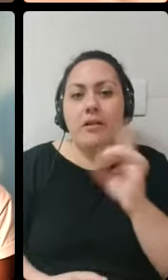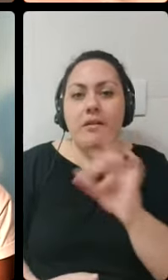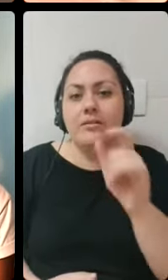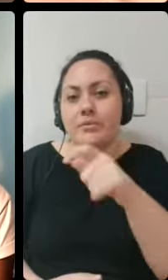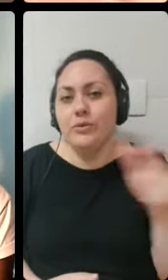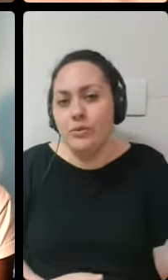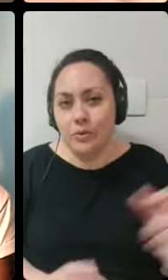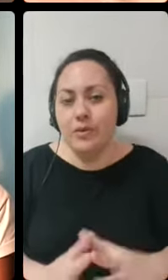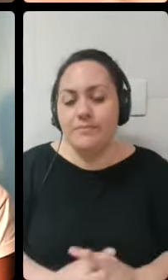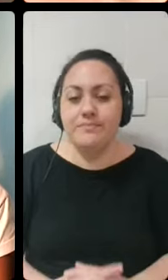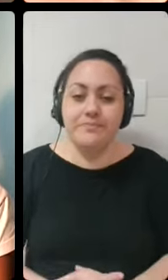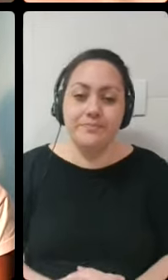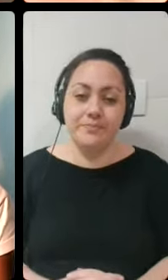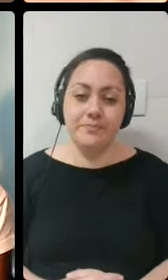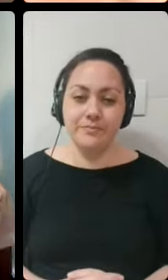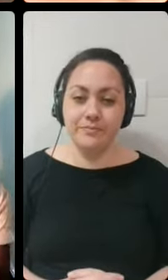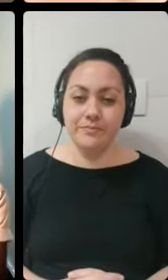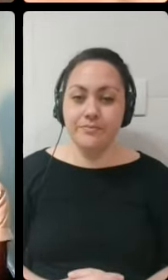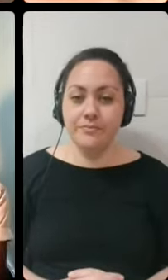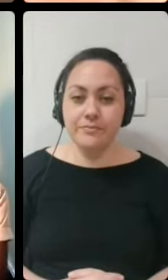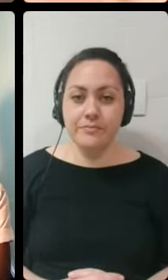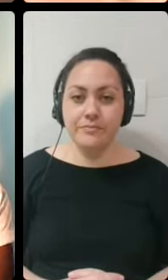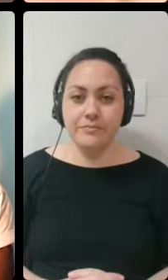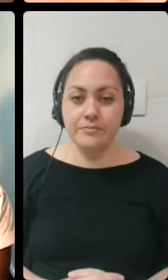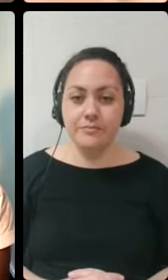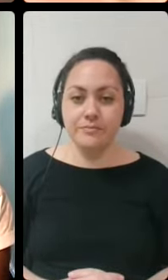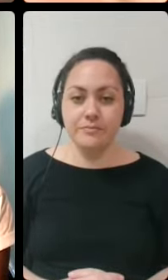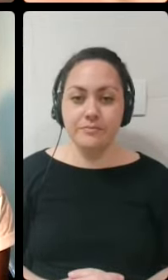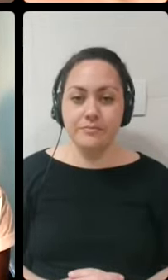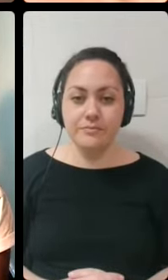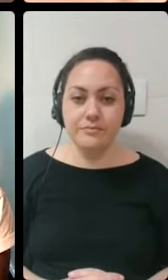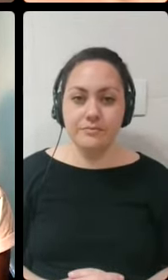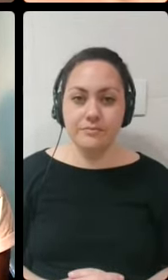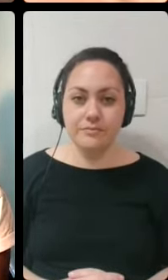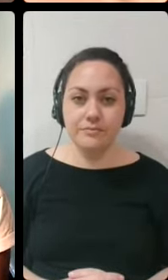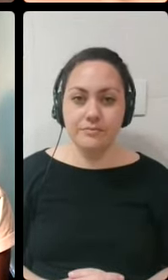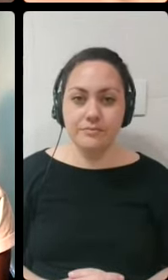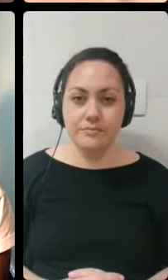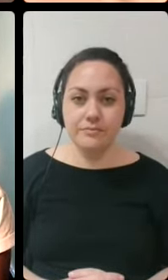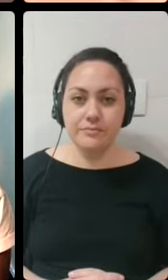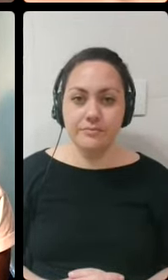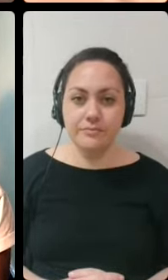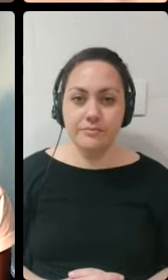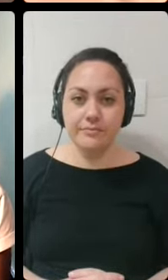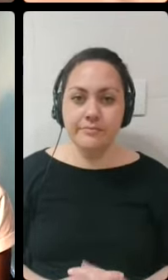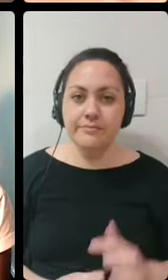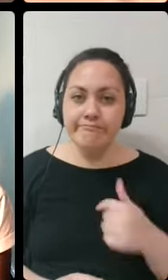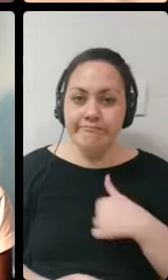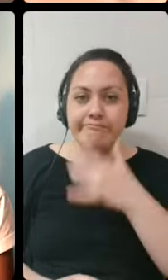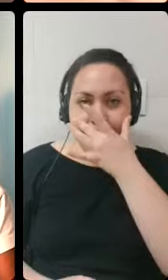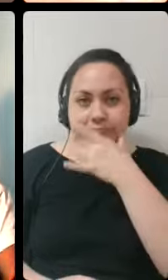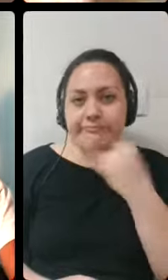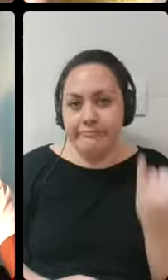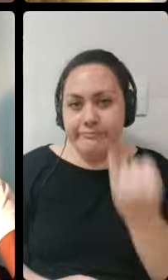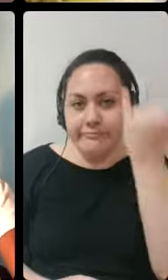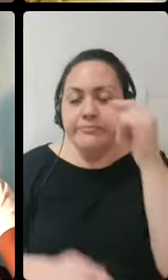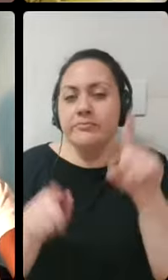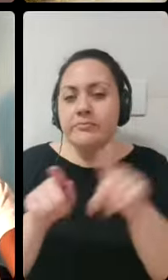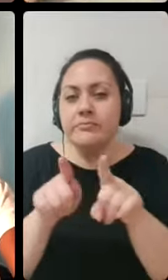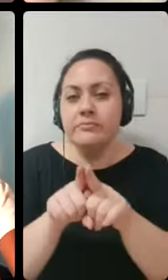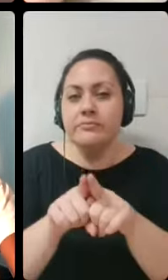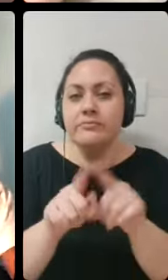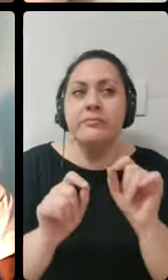enfim, acho que uma das coisas que é importante, talvez, a gente trazer, que tem toda uma preparação antes,